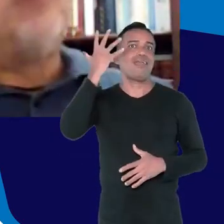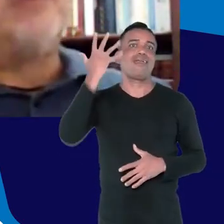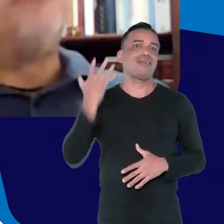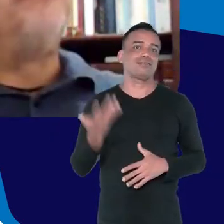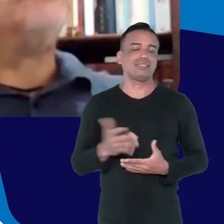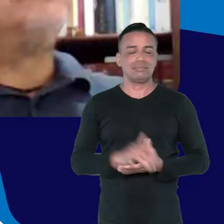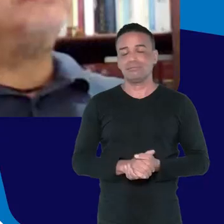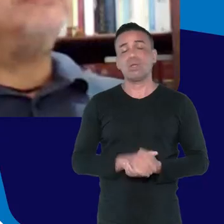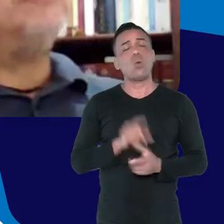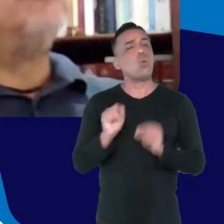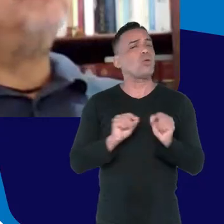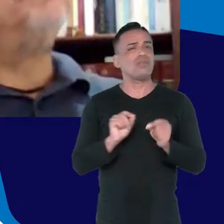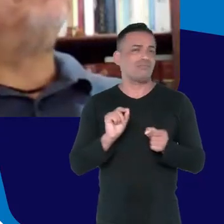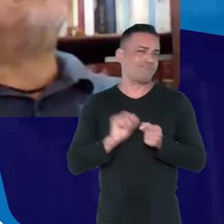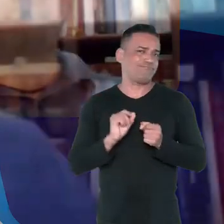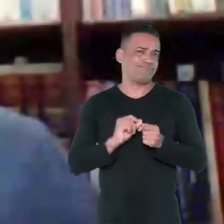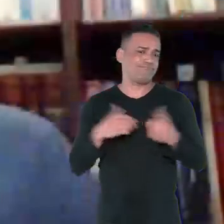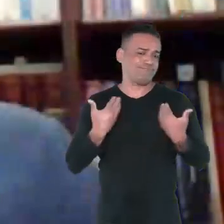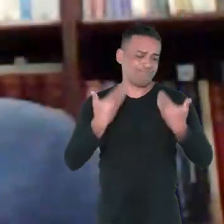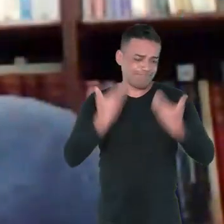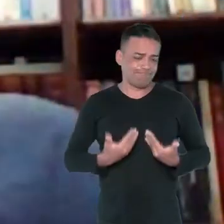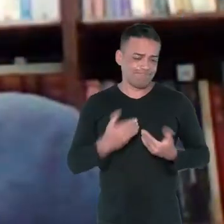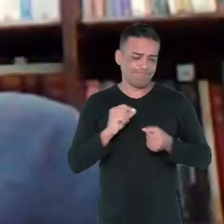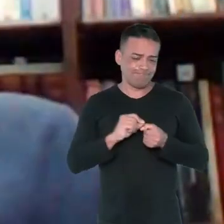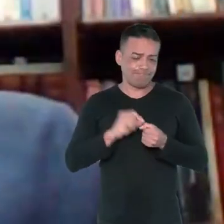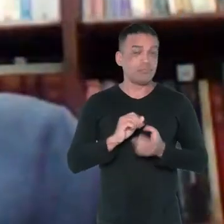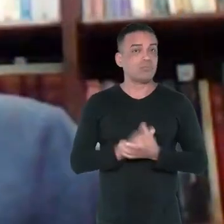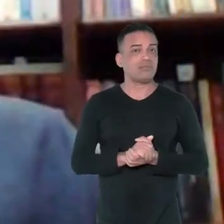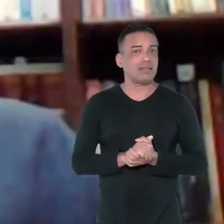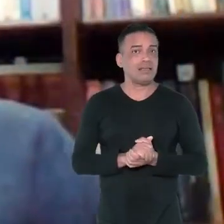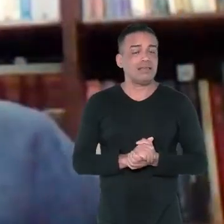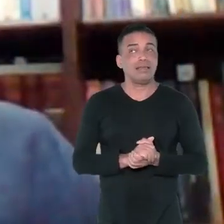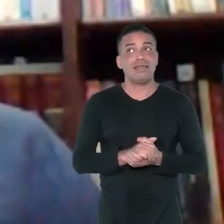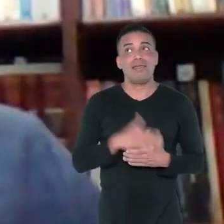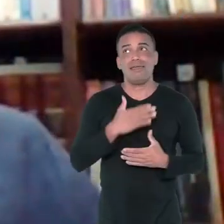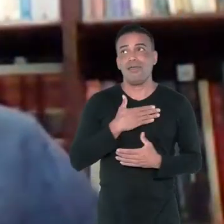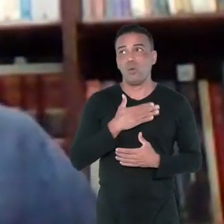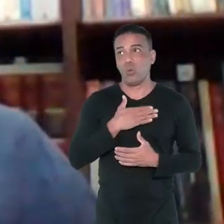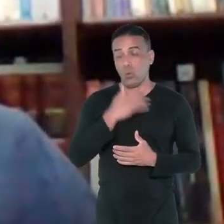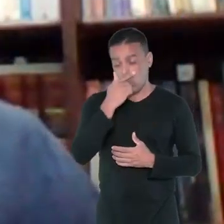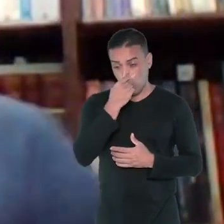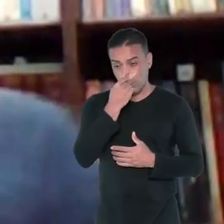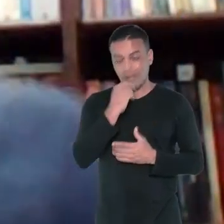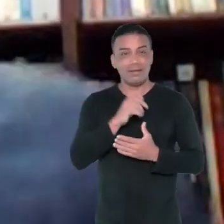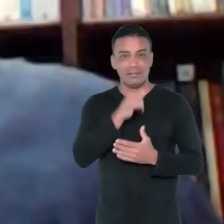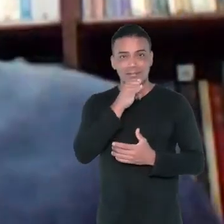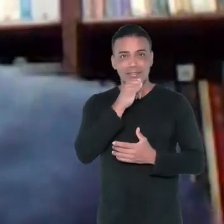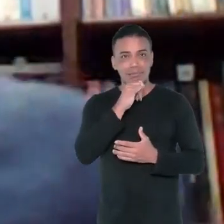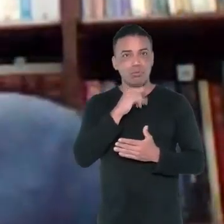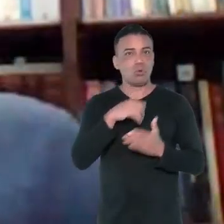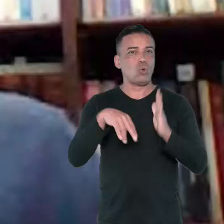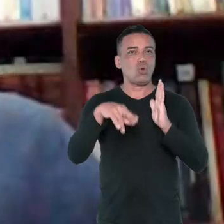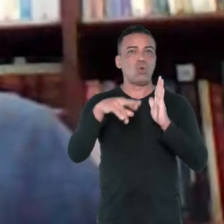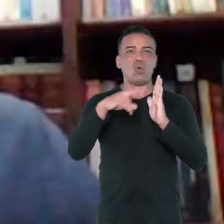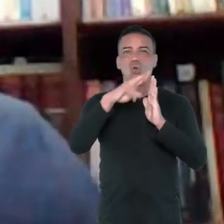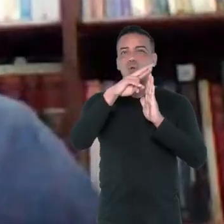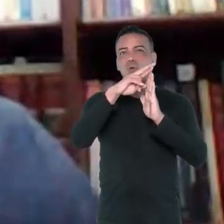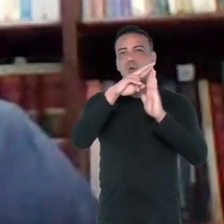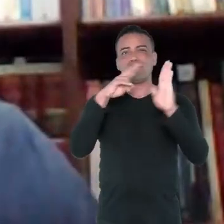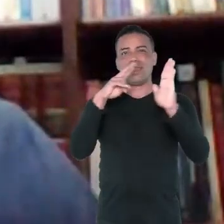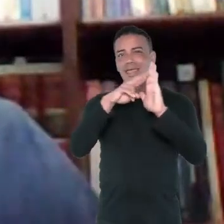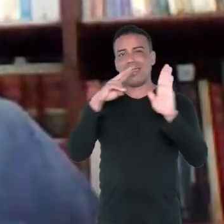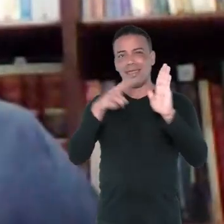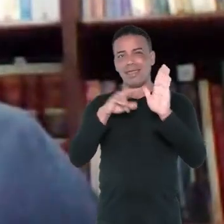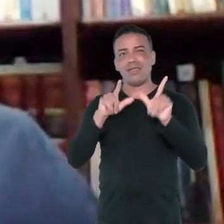Aí o que eu fiz? Eu peguei um roteiro de viagem que eu fiz há muitos anos